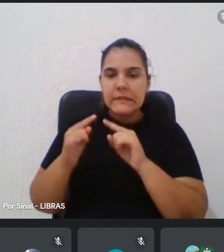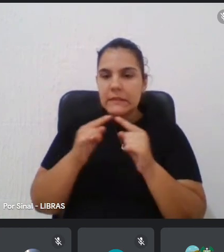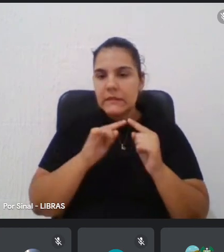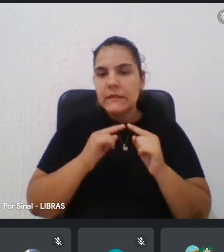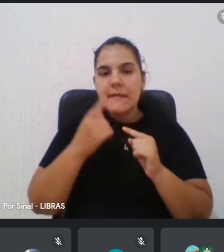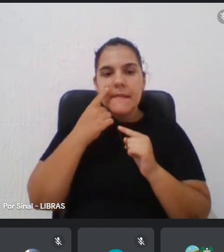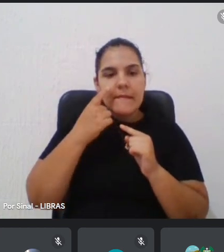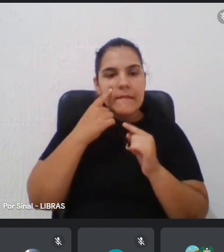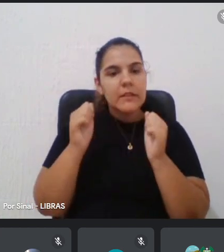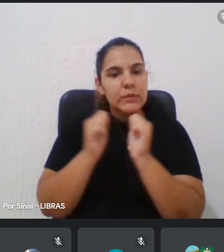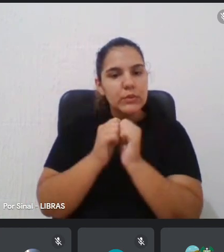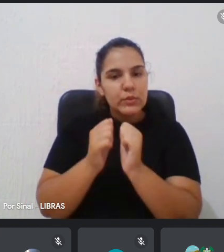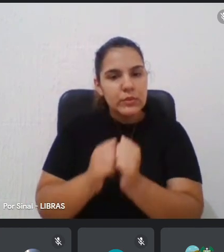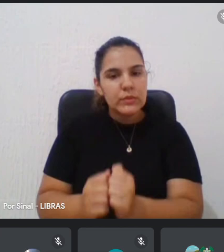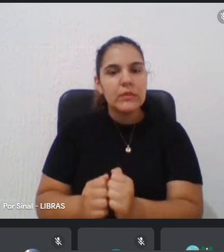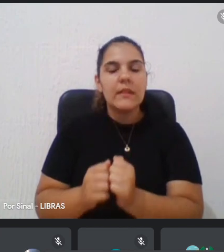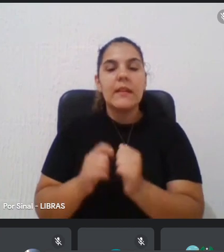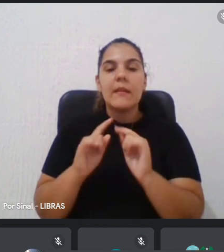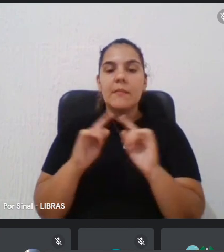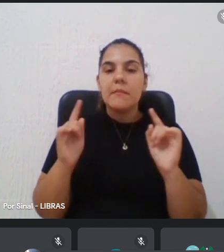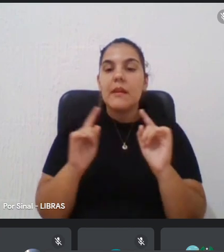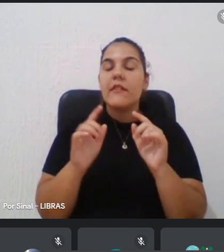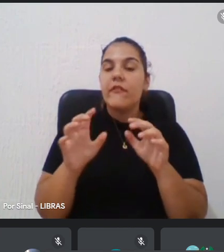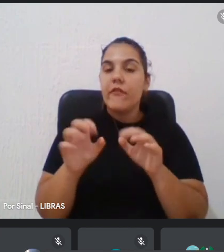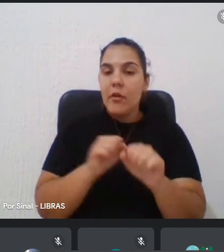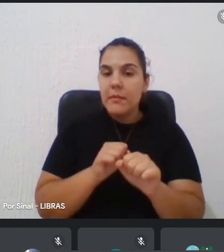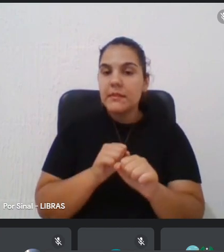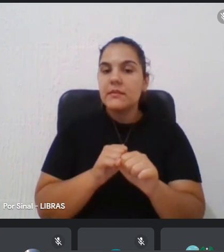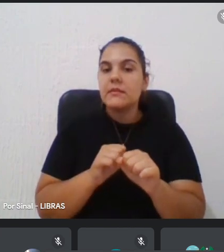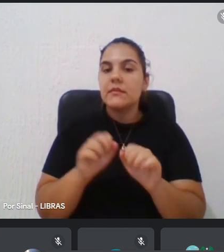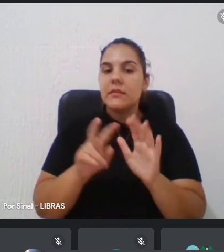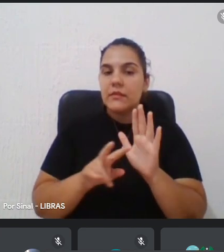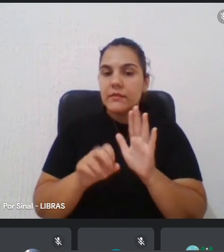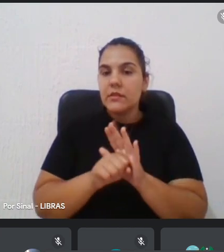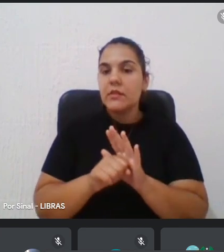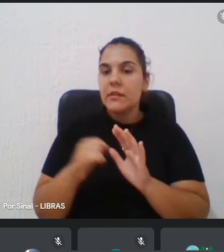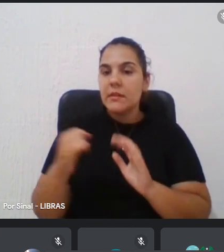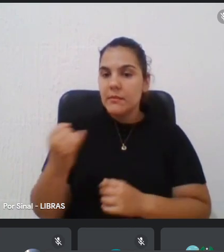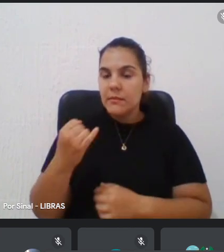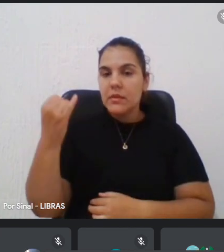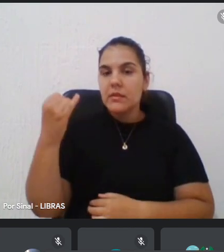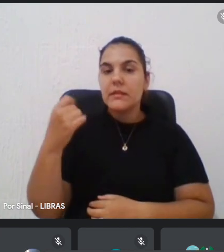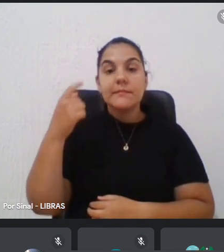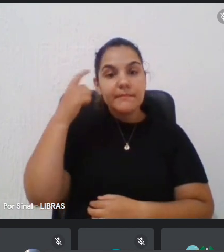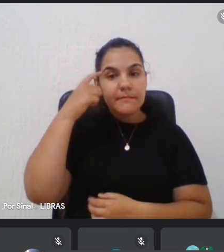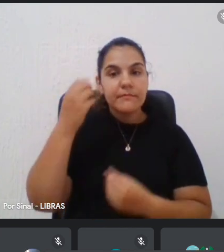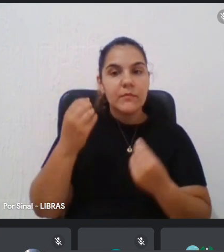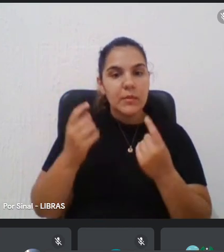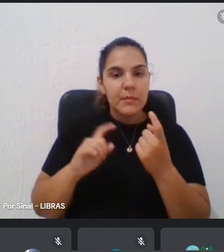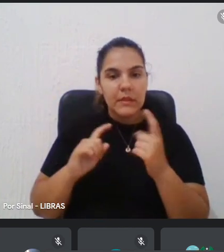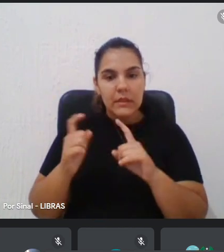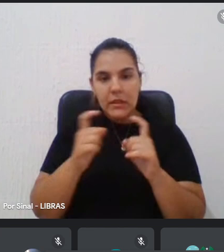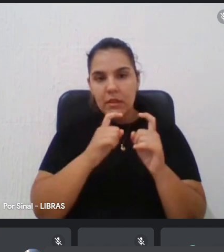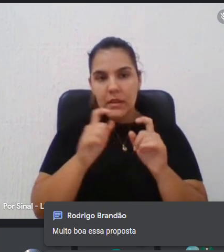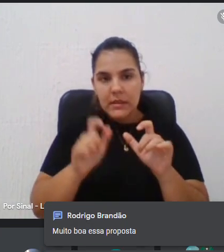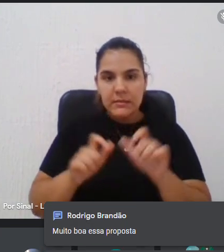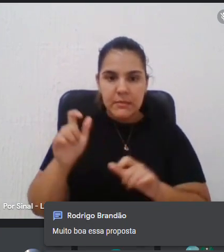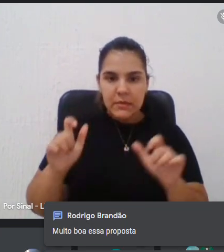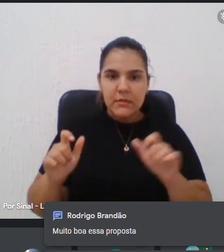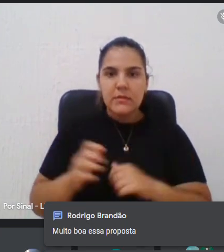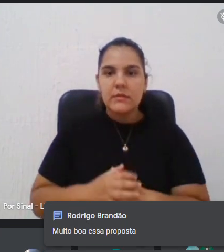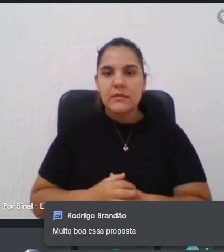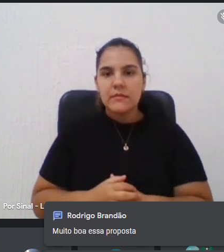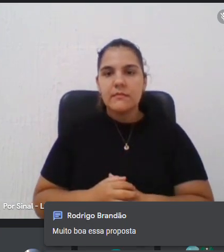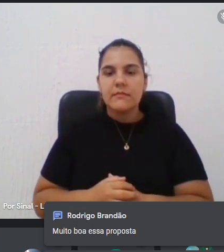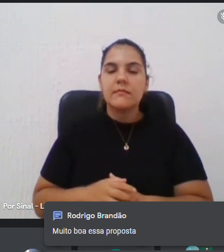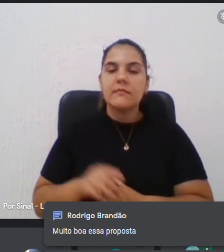formação em audiovisual é algo muito importante e a gente pensar mesmo como dialogar com as pessoas em situação de rua e nesse sentido de